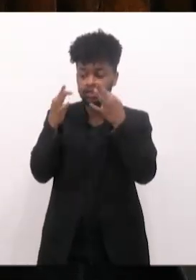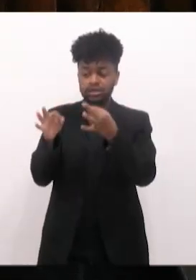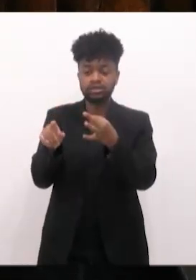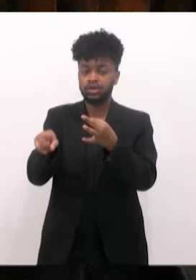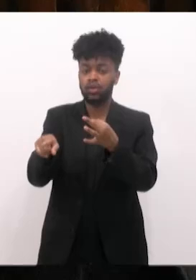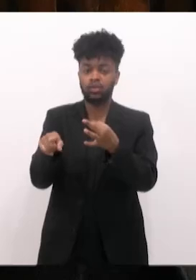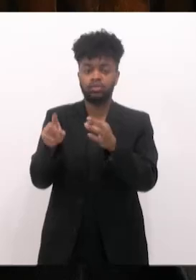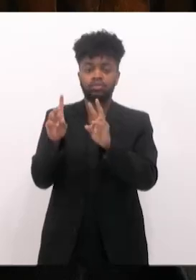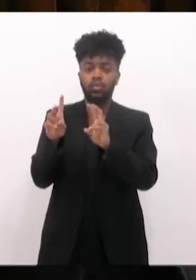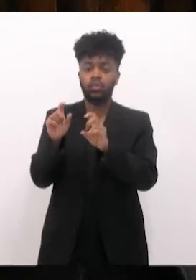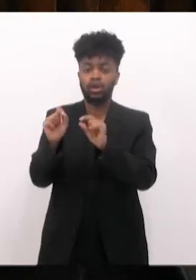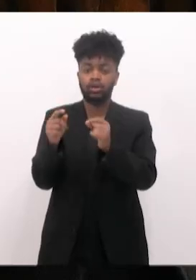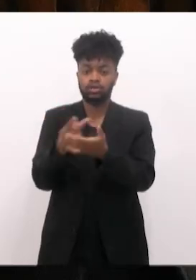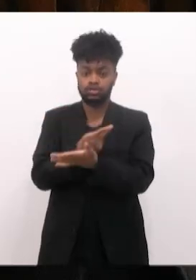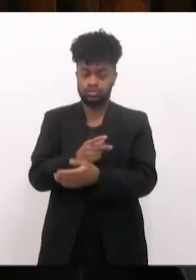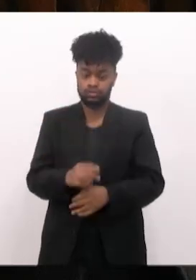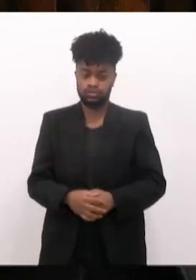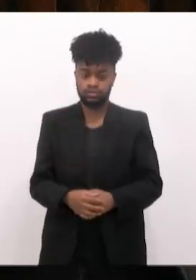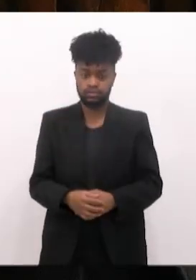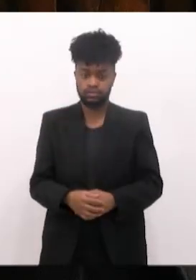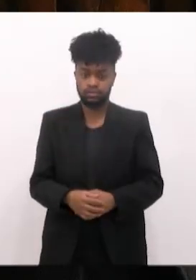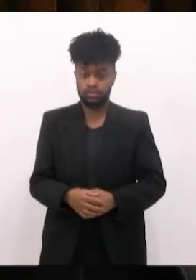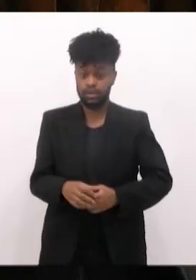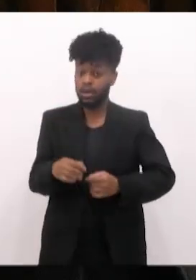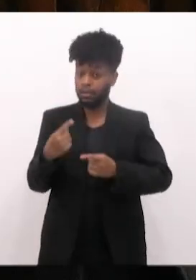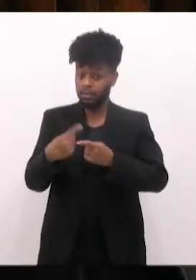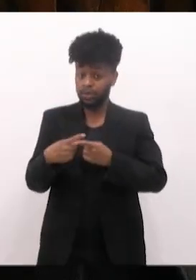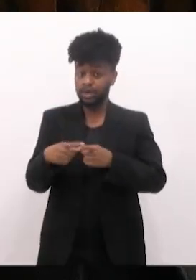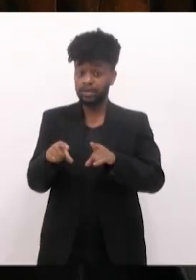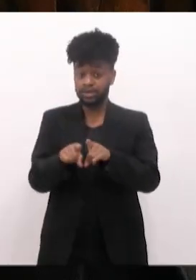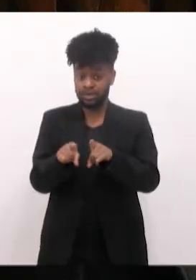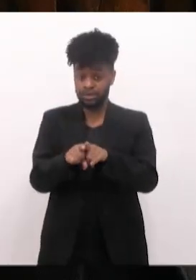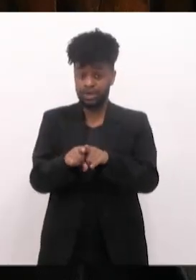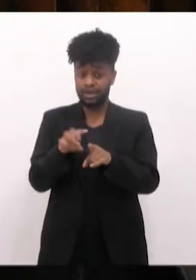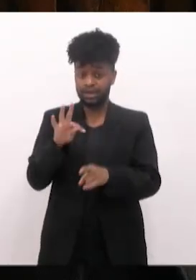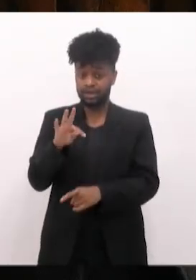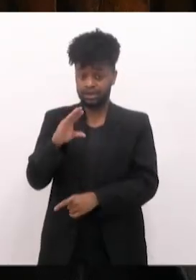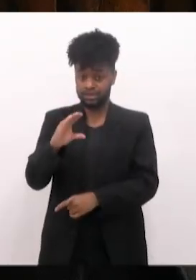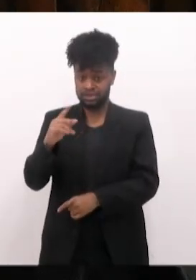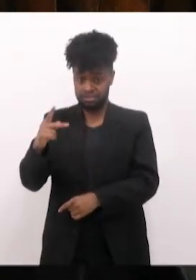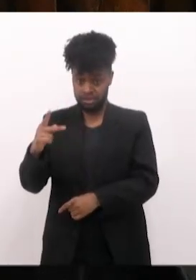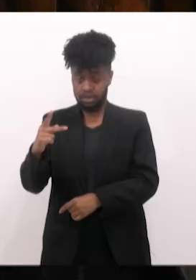caso. Que até o 3º Comando Puro,